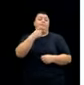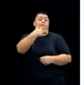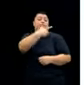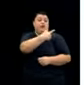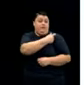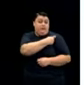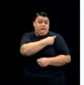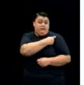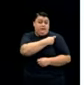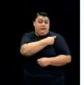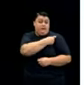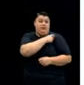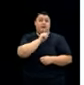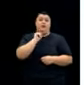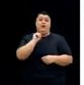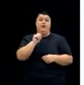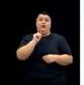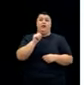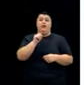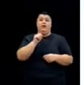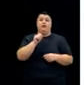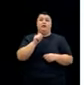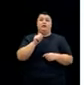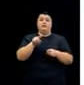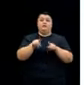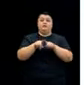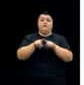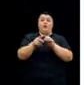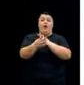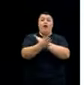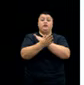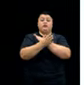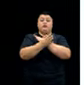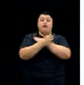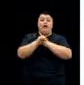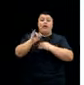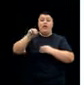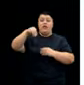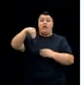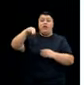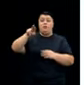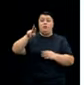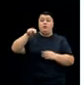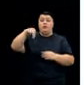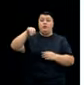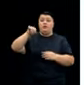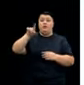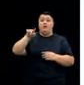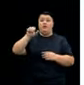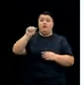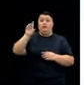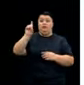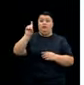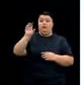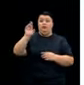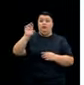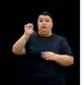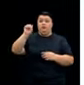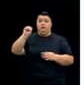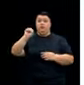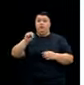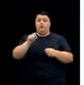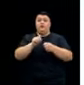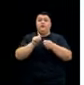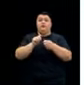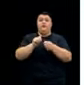as vacinas são agentes imunizadores fabricados a partir de antígenos